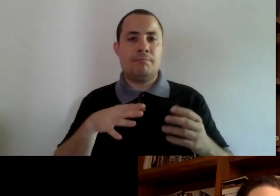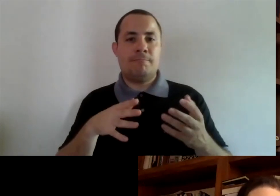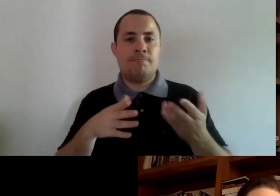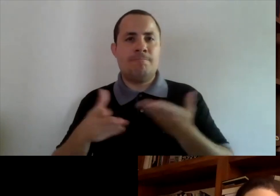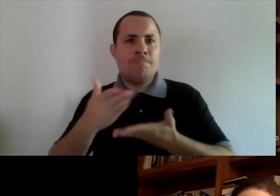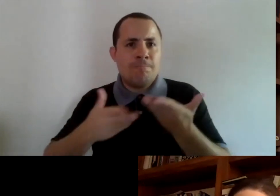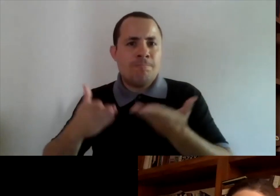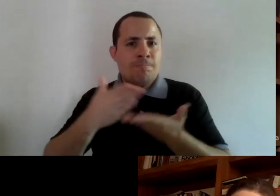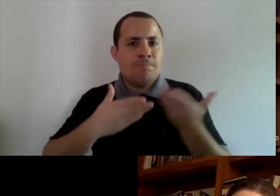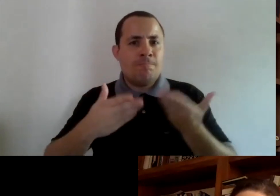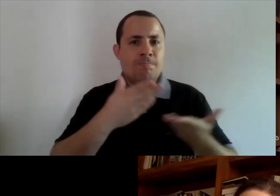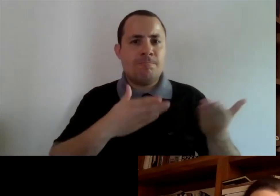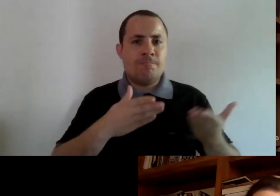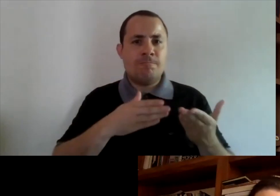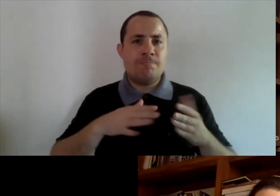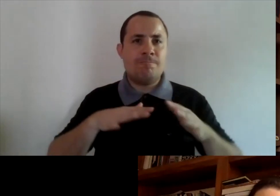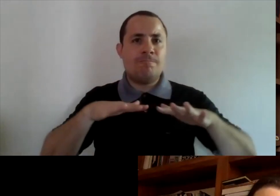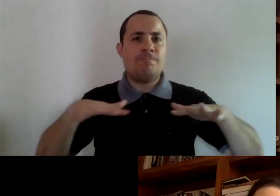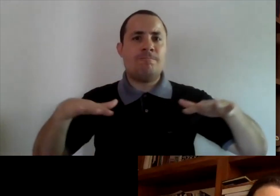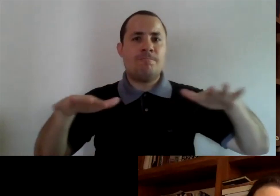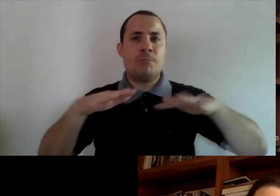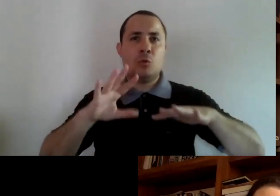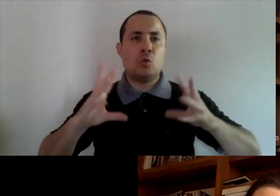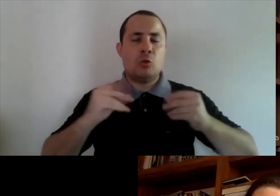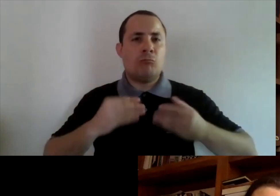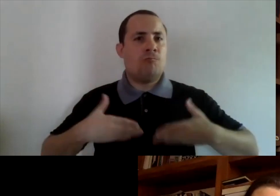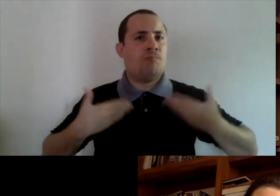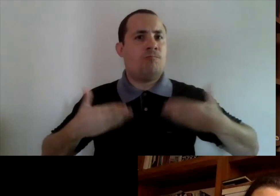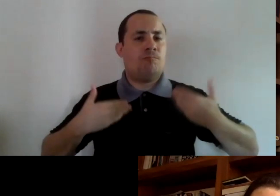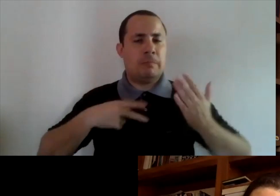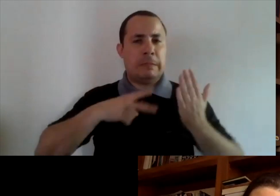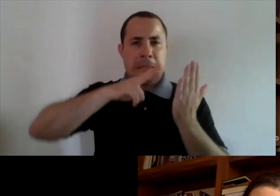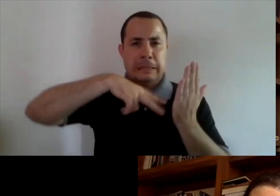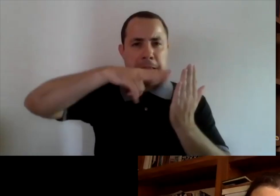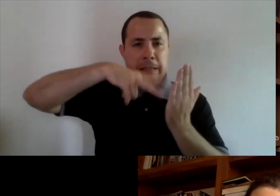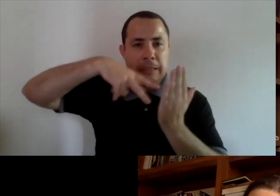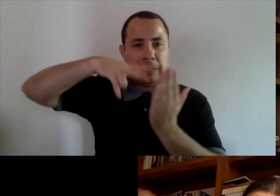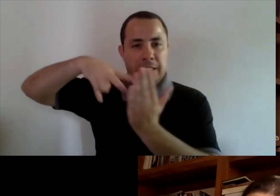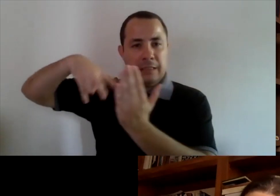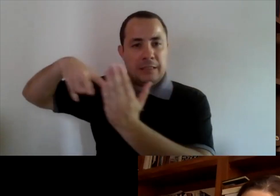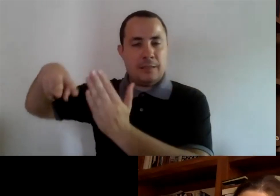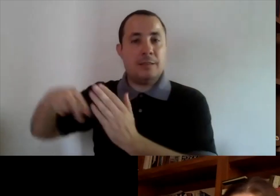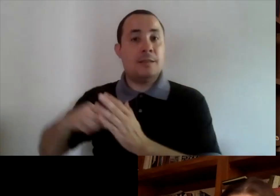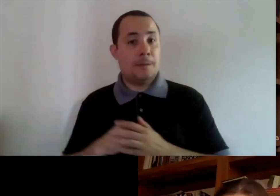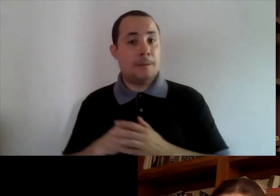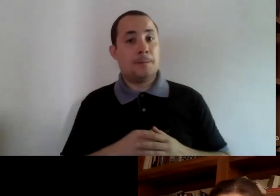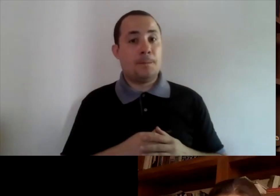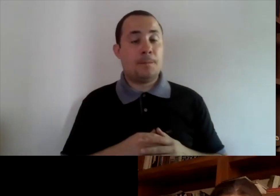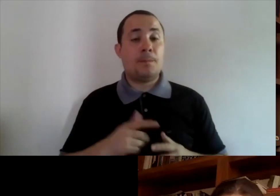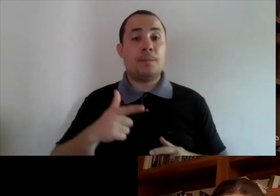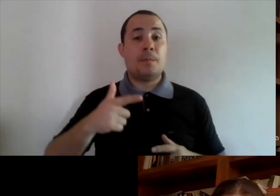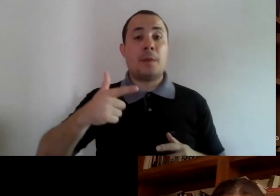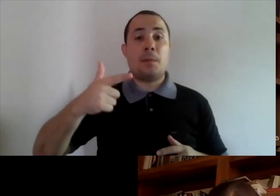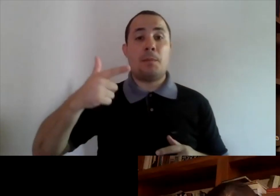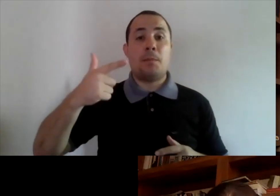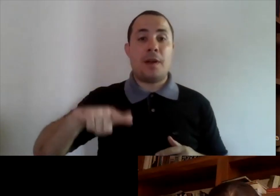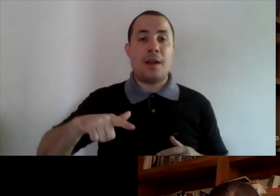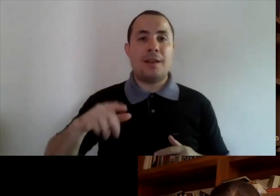digamos, esse ambiente da literatura brasileira contemporânea, né, além das grandes